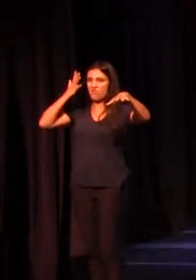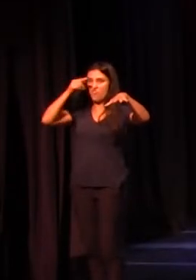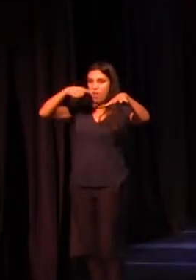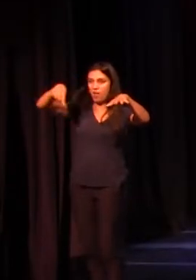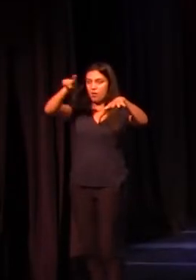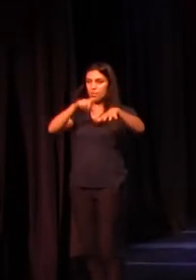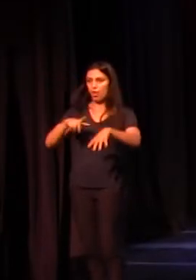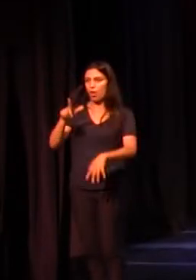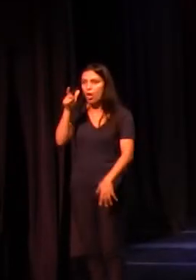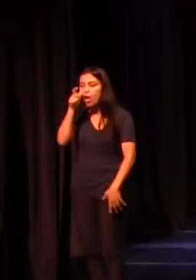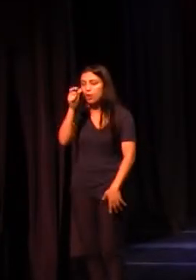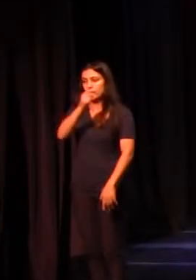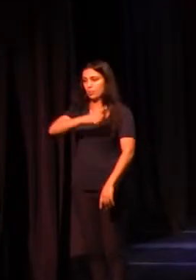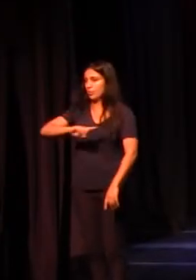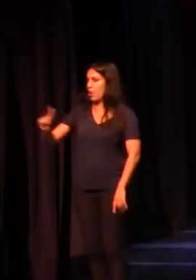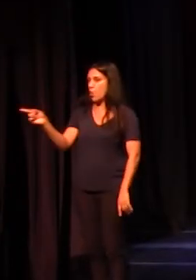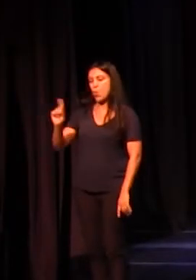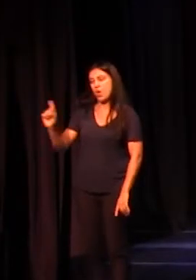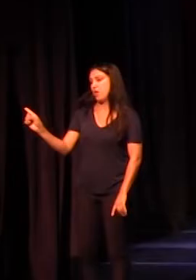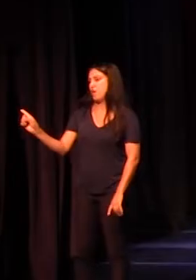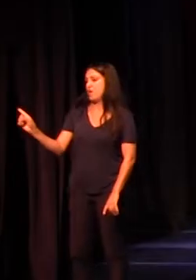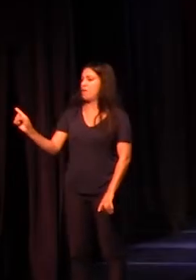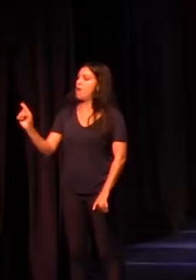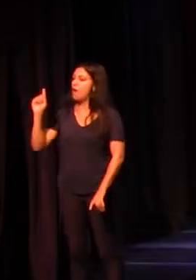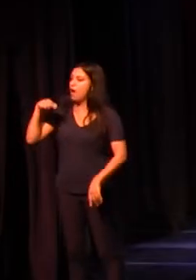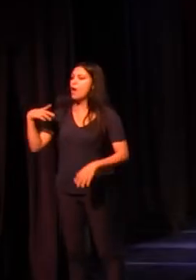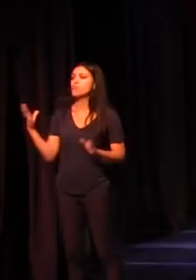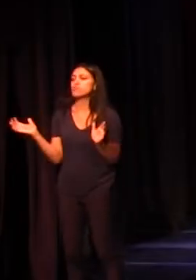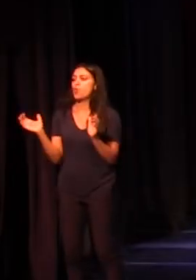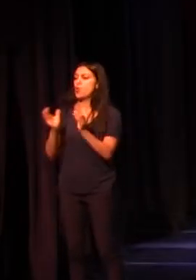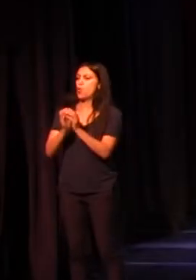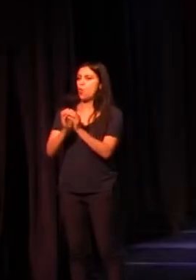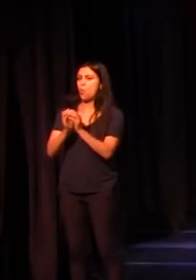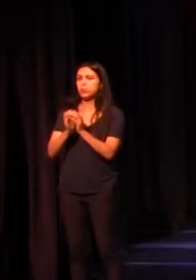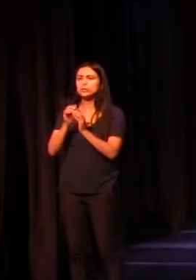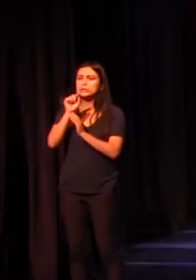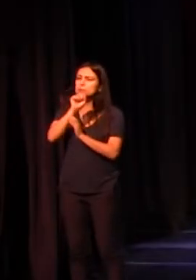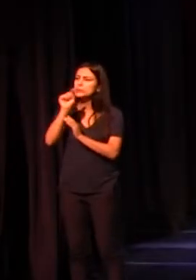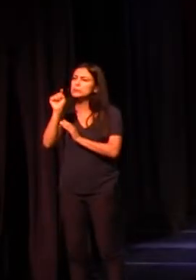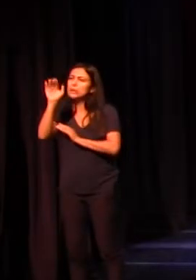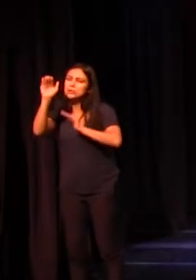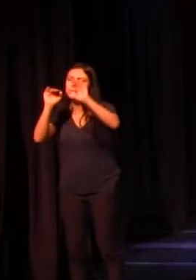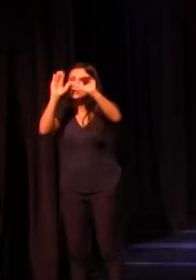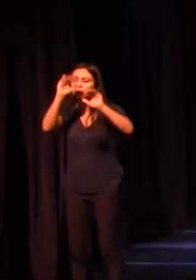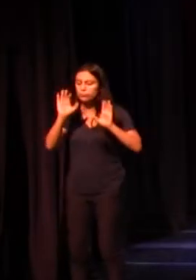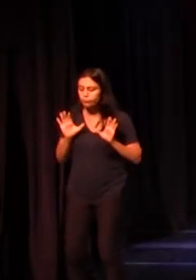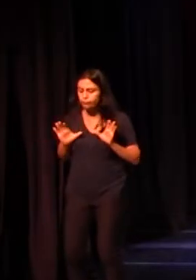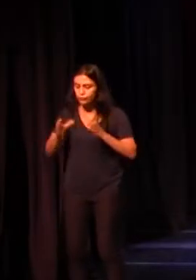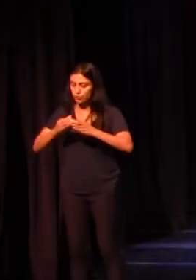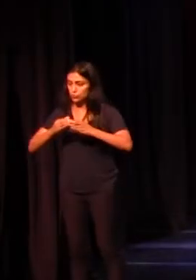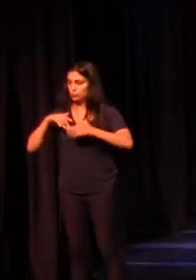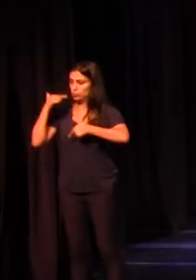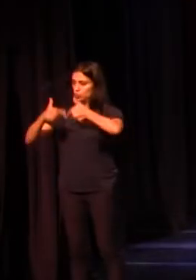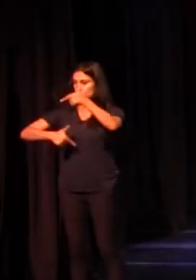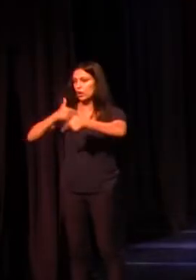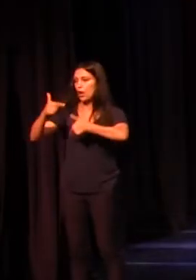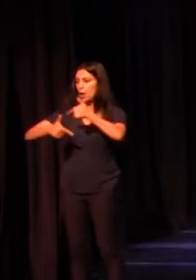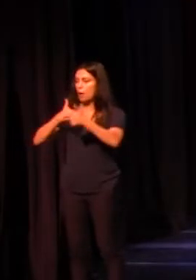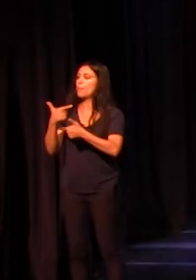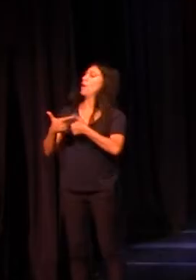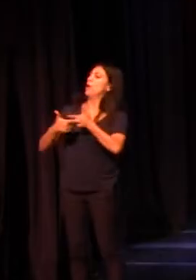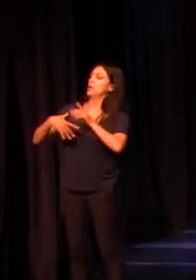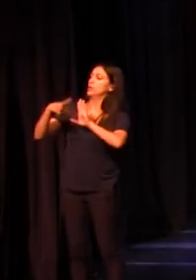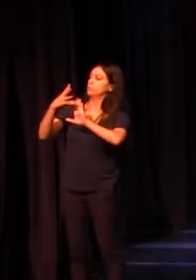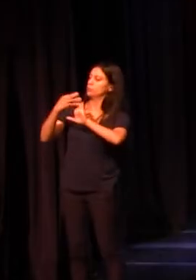fosse muito bem articulado, né? Então, as pessoas pudessem debater e depois esse documento também foi para a rede. Então, isso